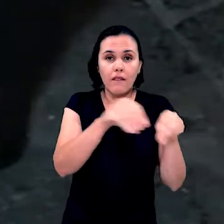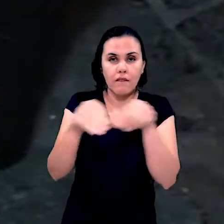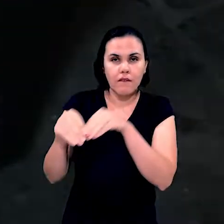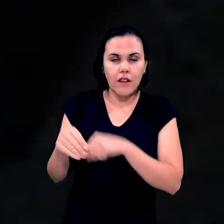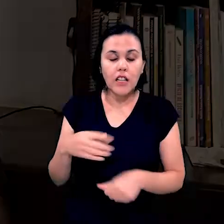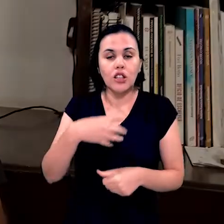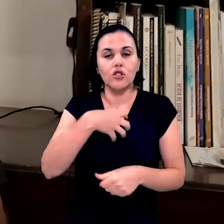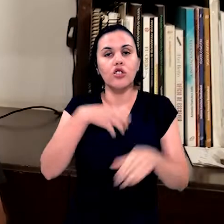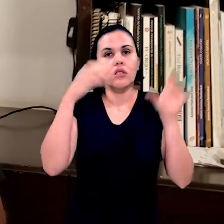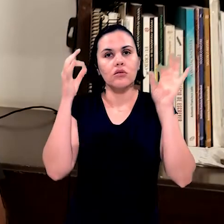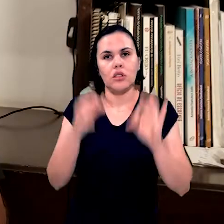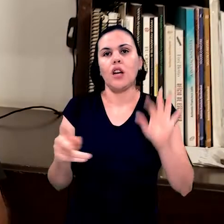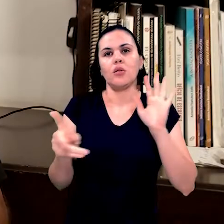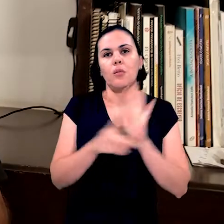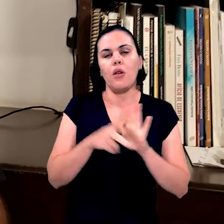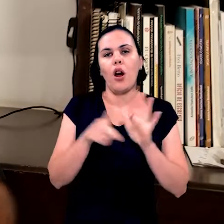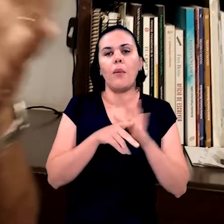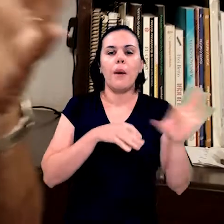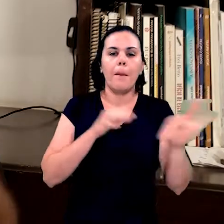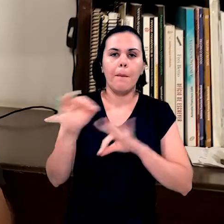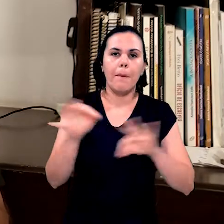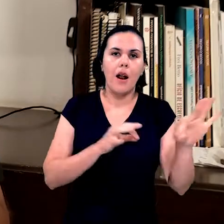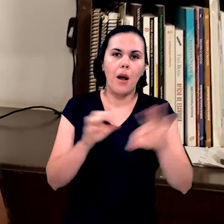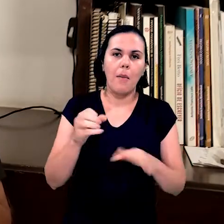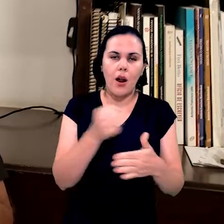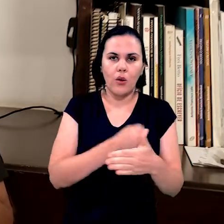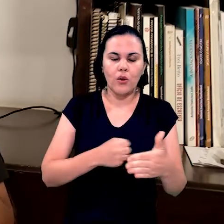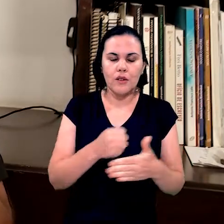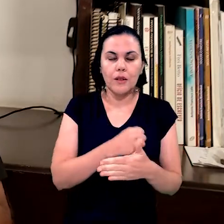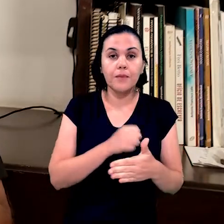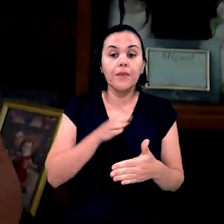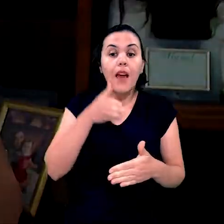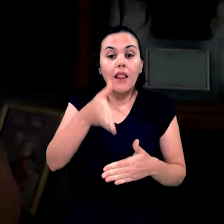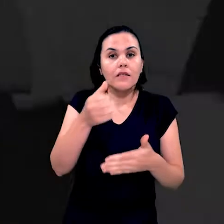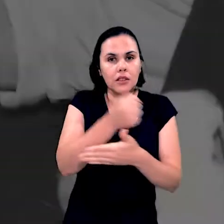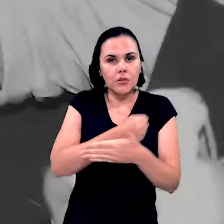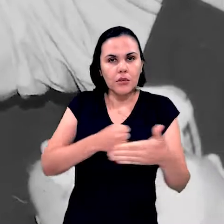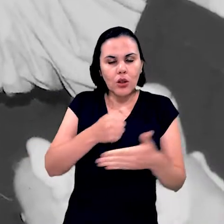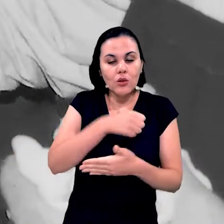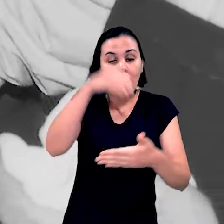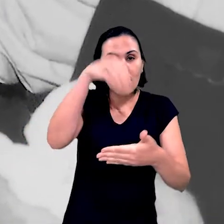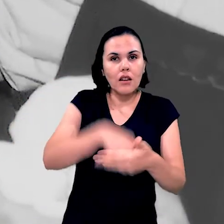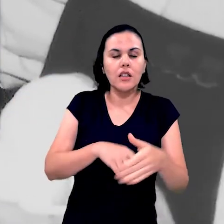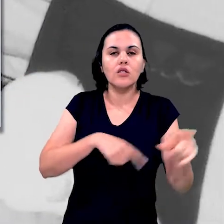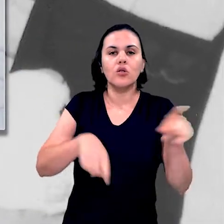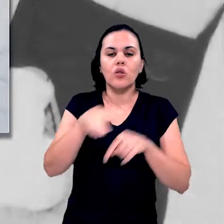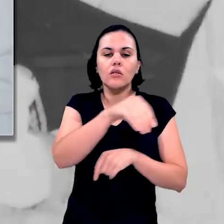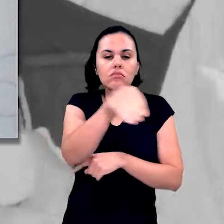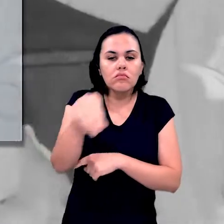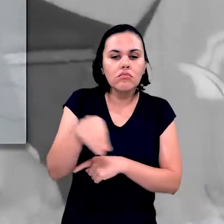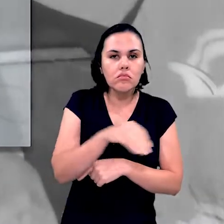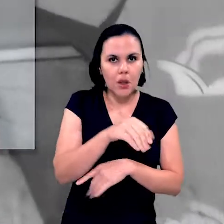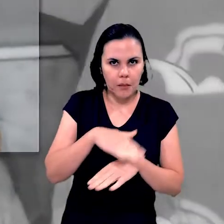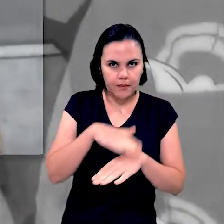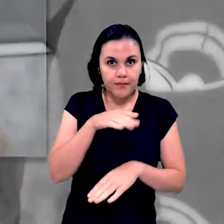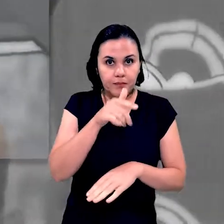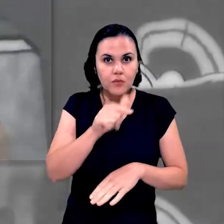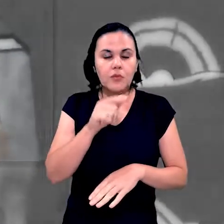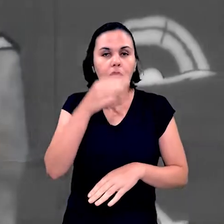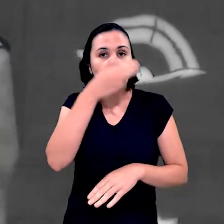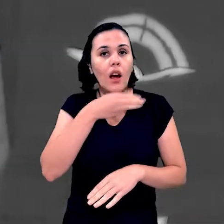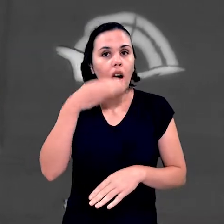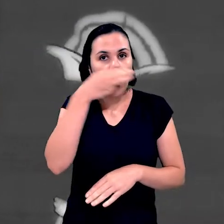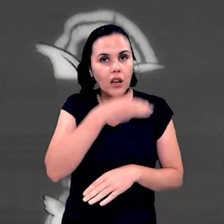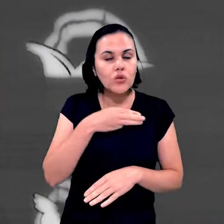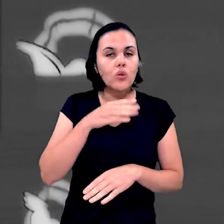toda essa farinha do jeito que é próprio para fazer o cozimento. Ela vai para a cozinha e lá dentro a gente tempera.